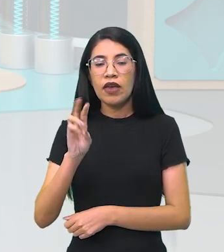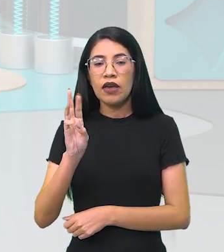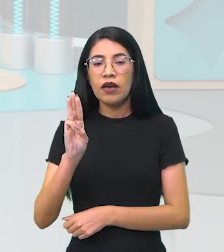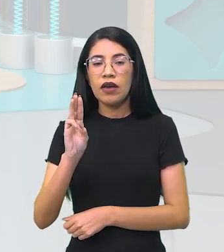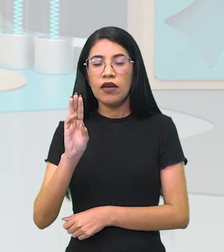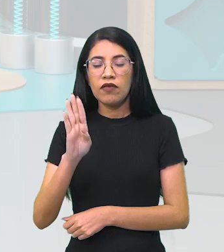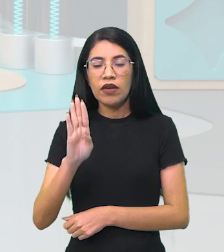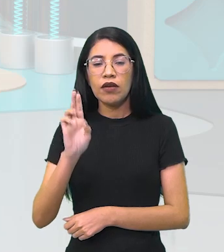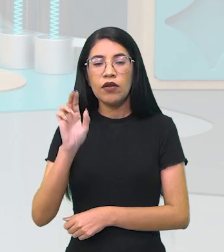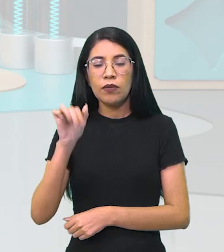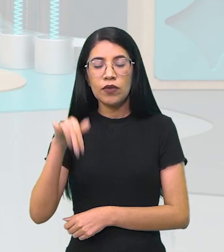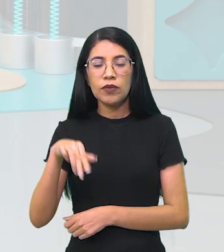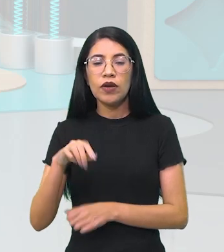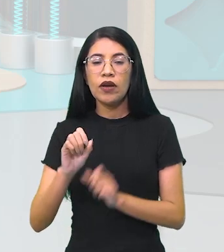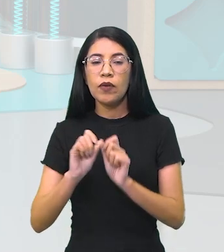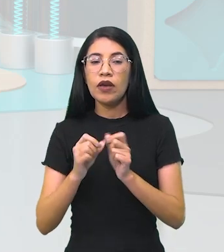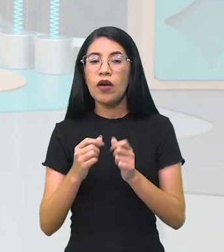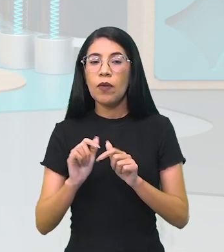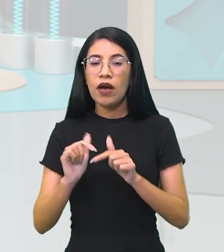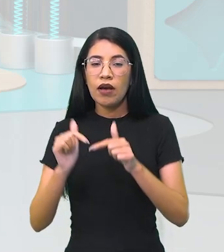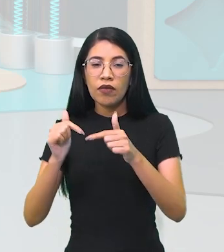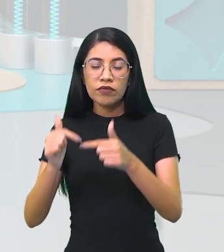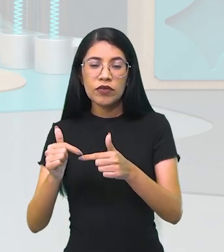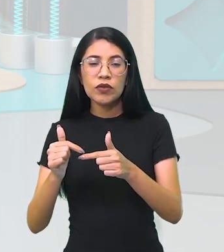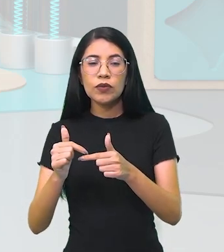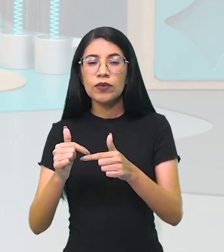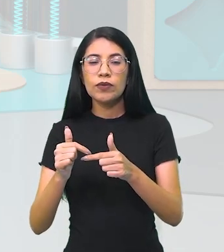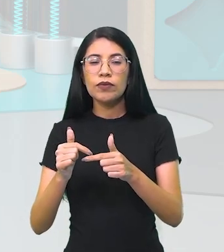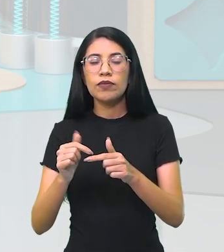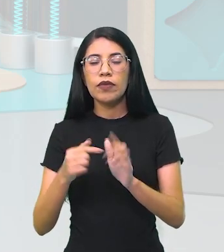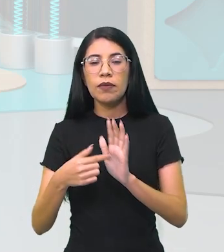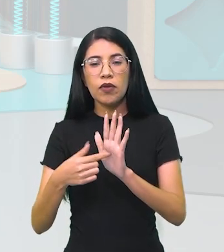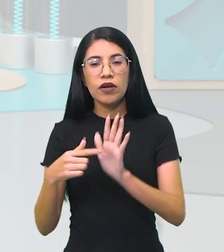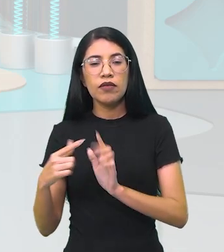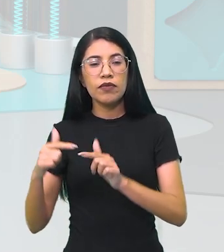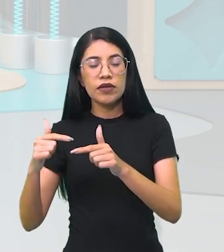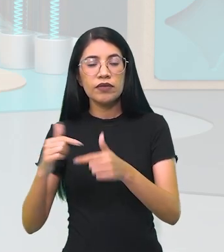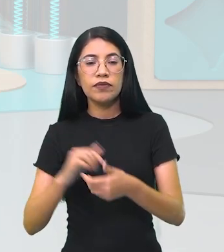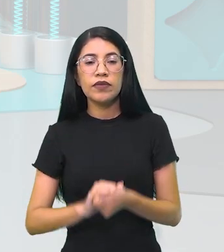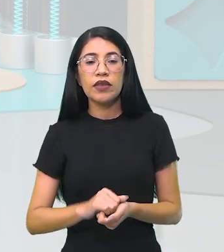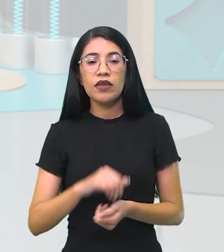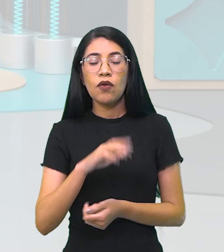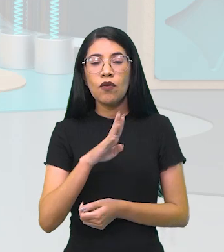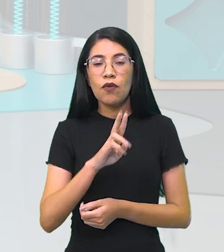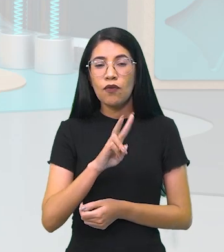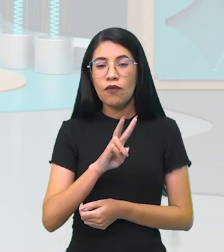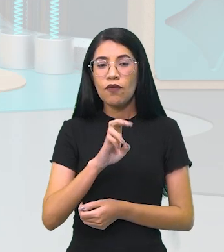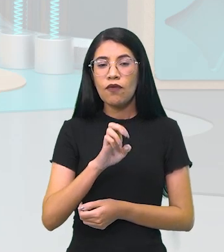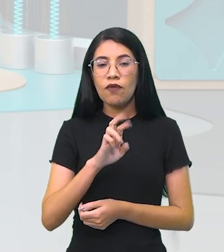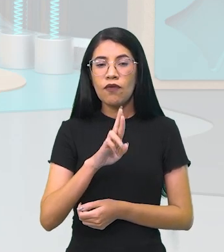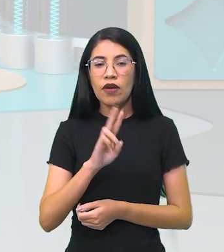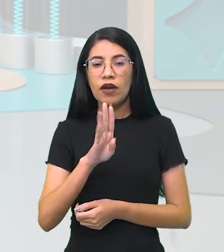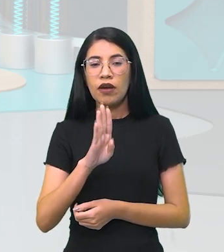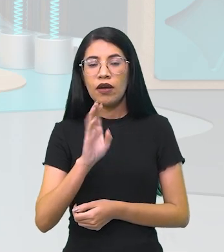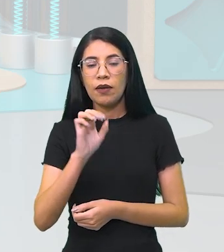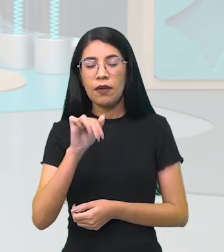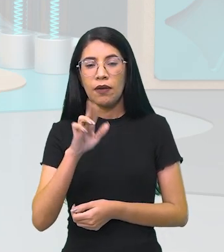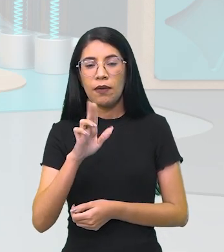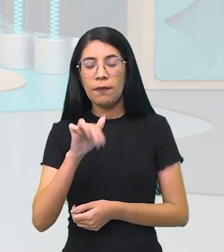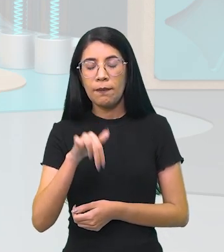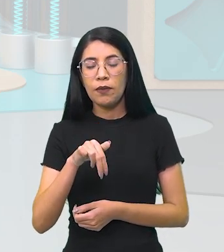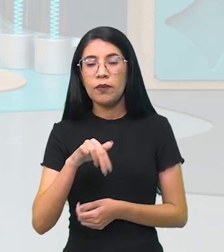parte do discurso que expressa a ação. Então, se verbo, né, verbum aí no latim, né,